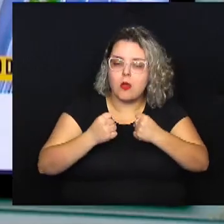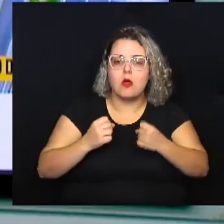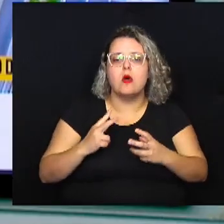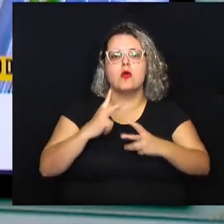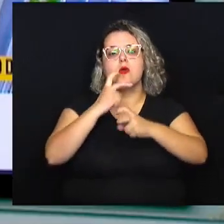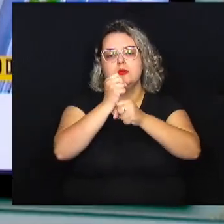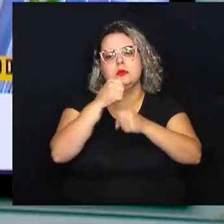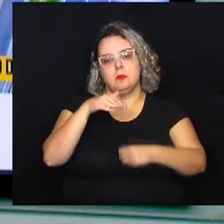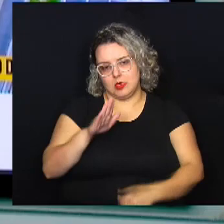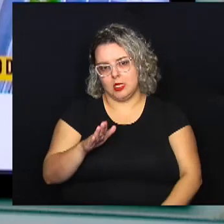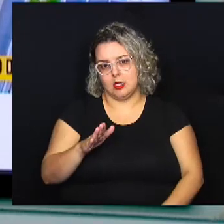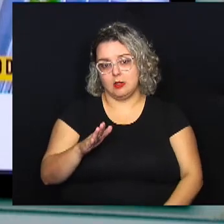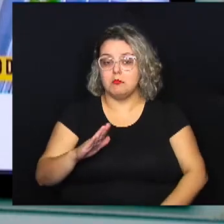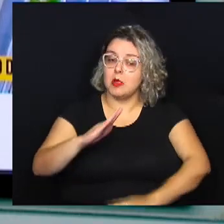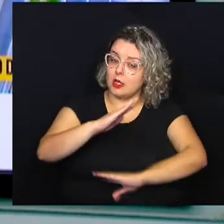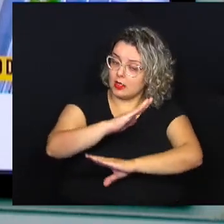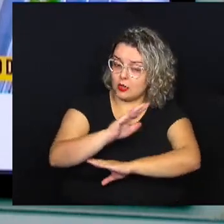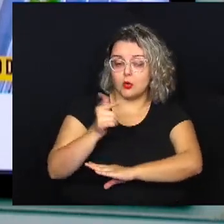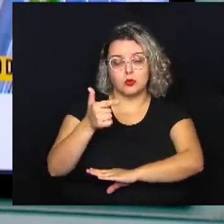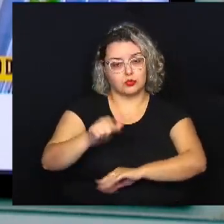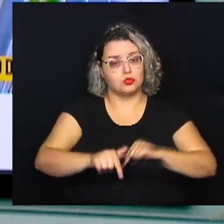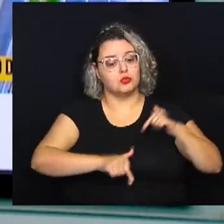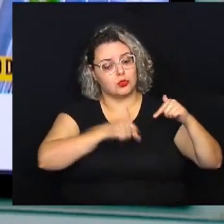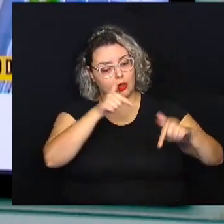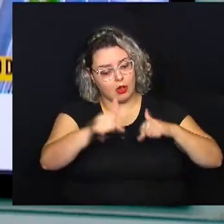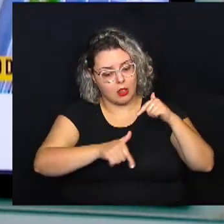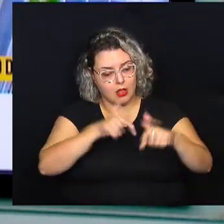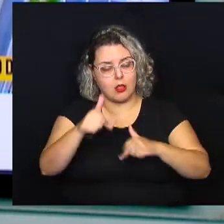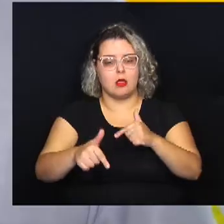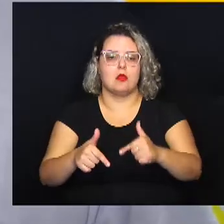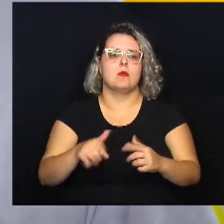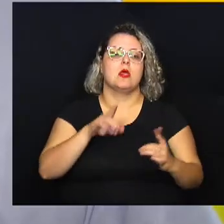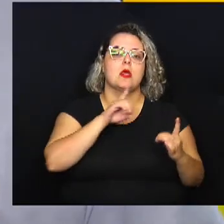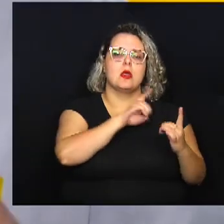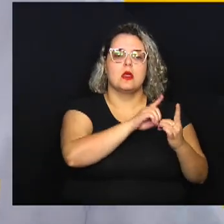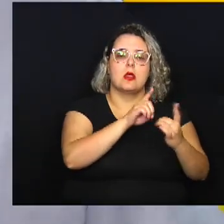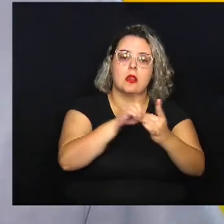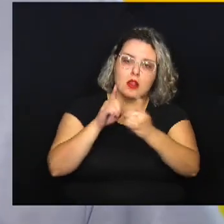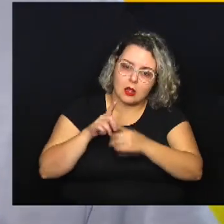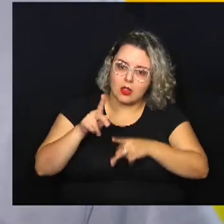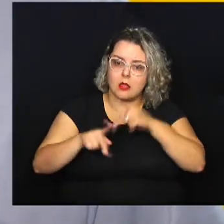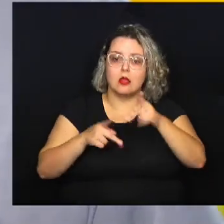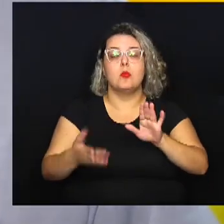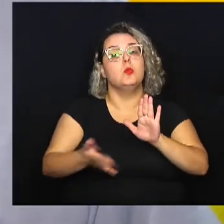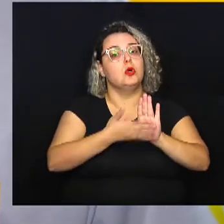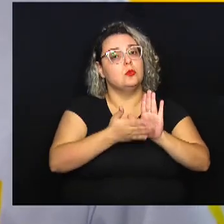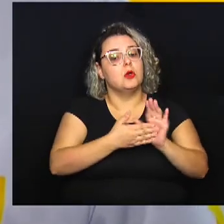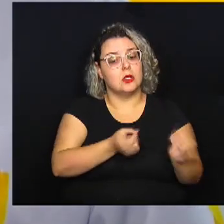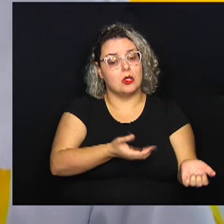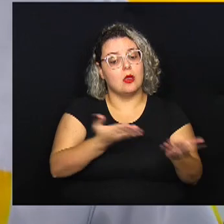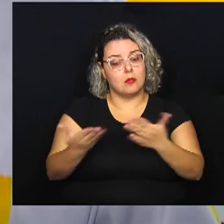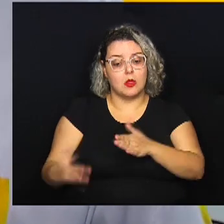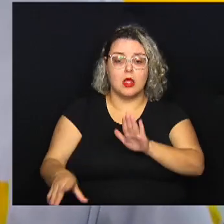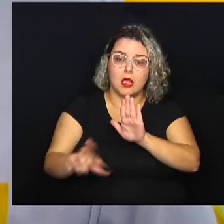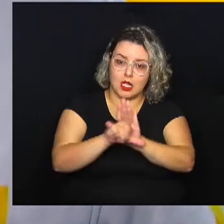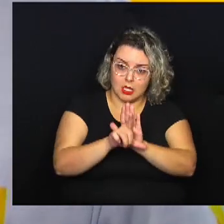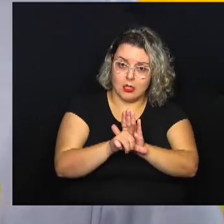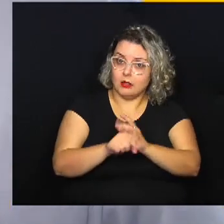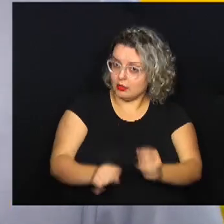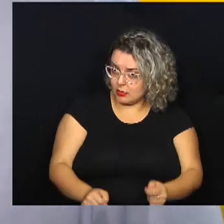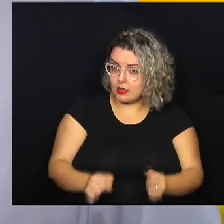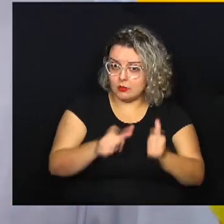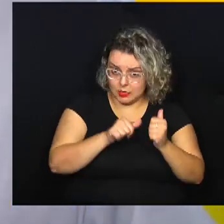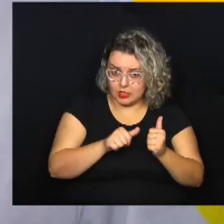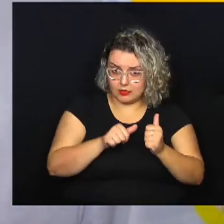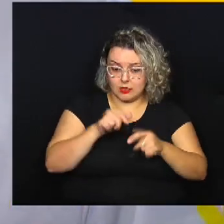que a Casa Legislativa continue trabalhando a favor da população. É a gente propor e apresentar leis que vão beneficiar a